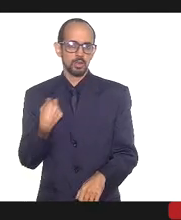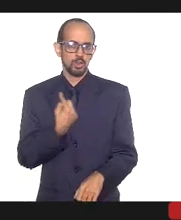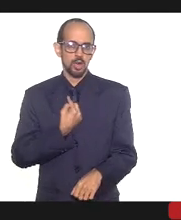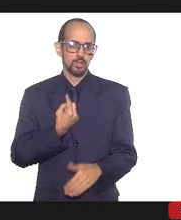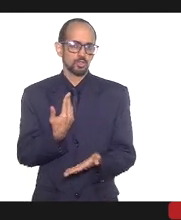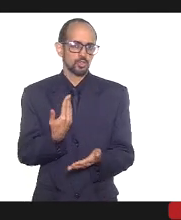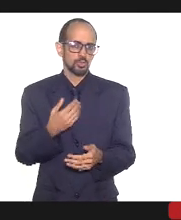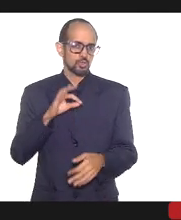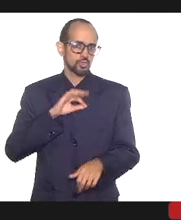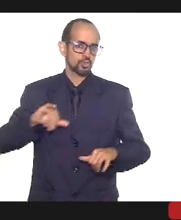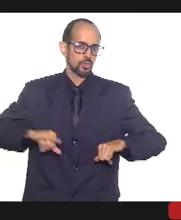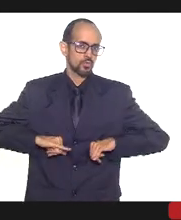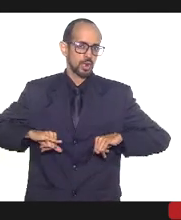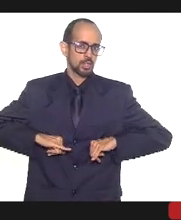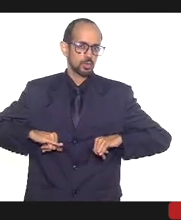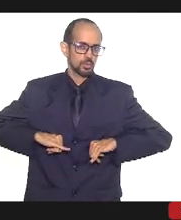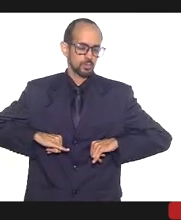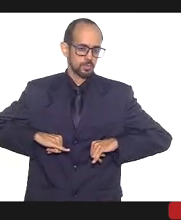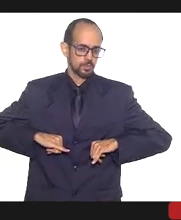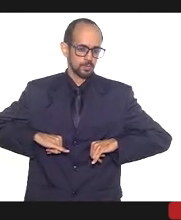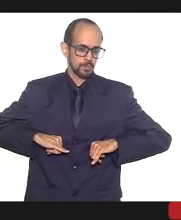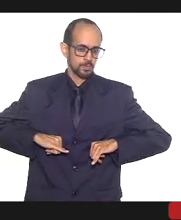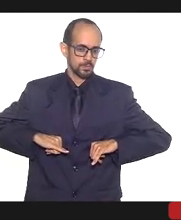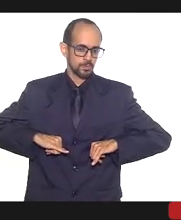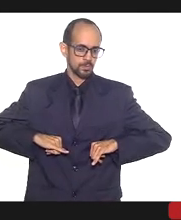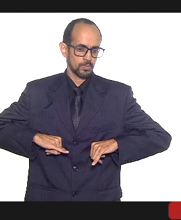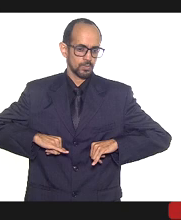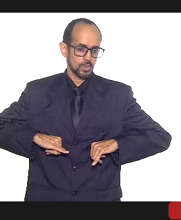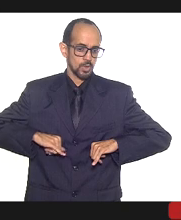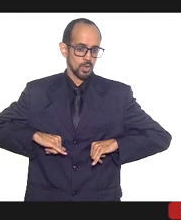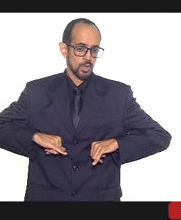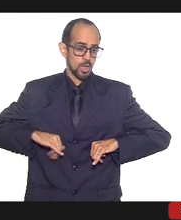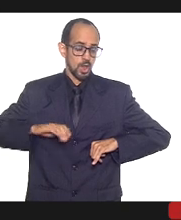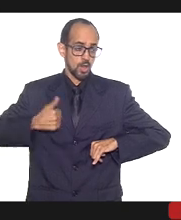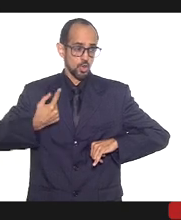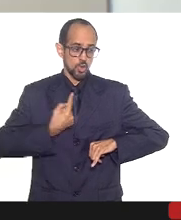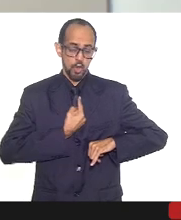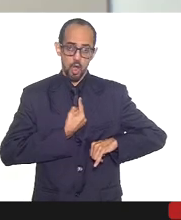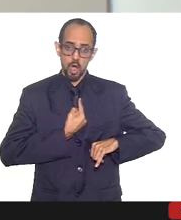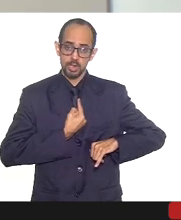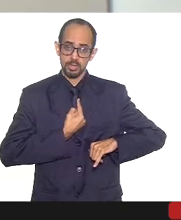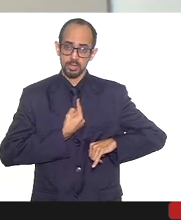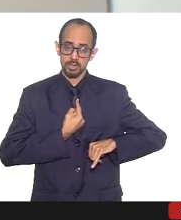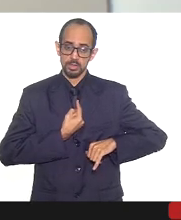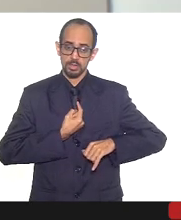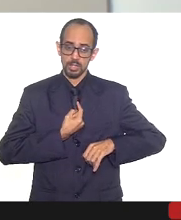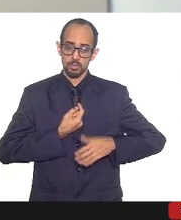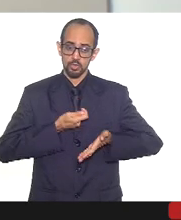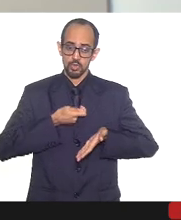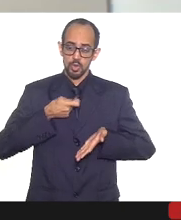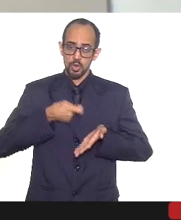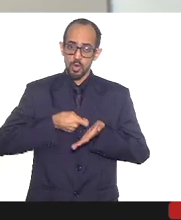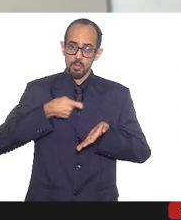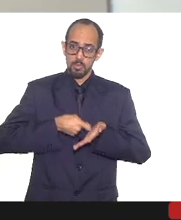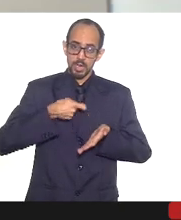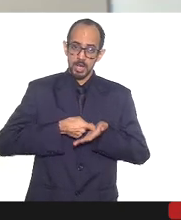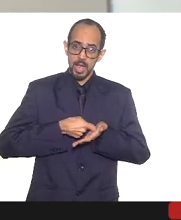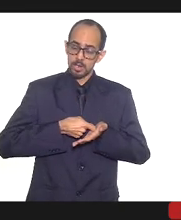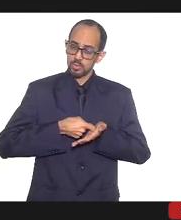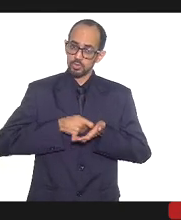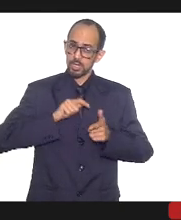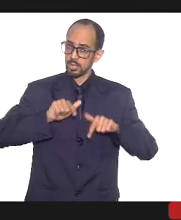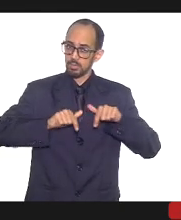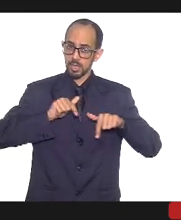estamos impelidos, senhores deputados, companheiros do CEP, nós estamos sendo impelidos a